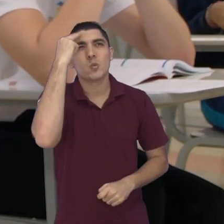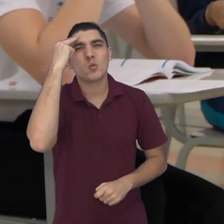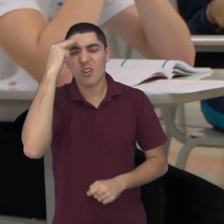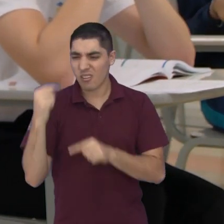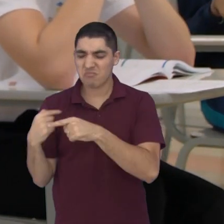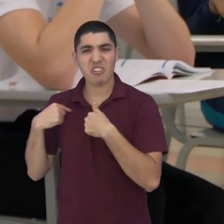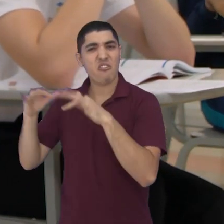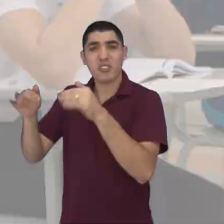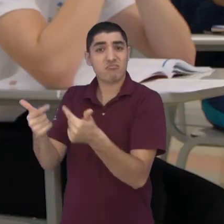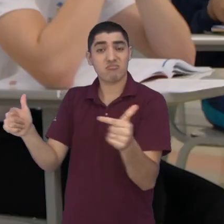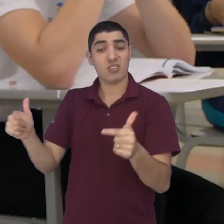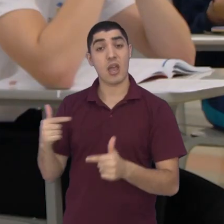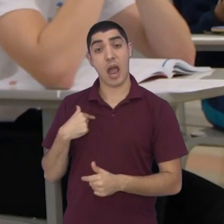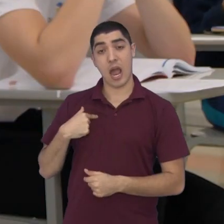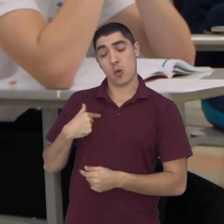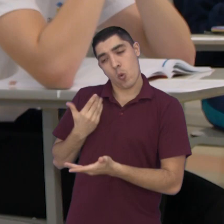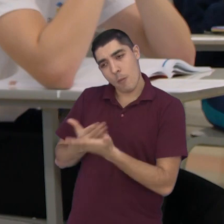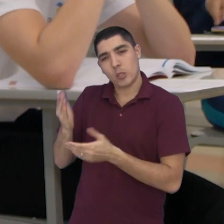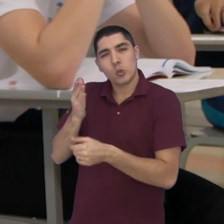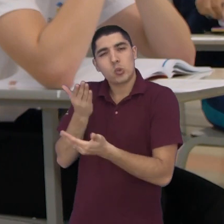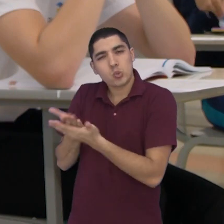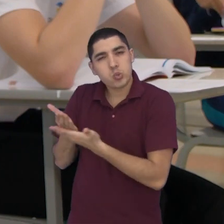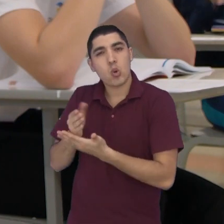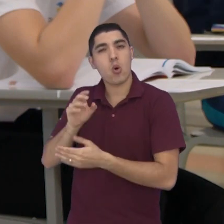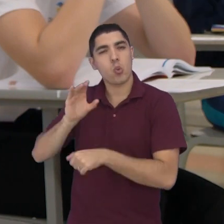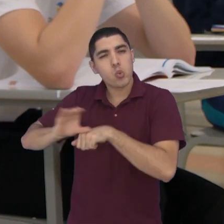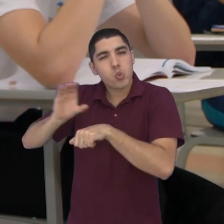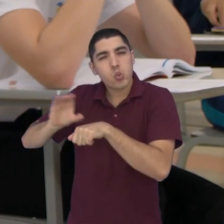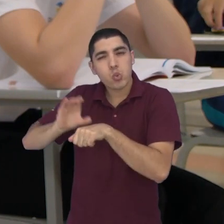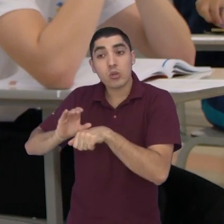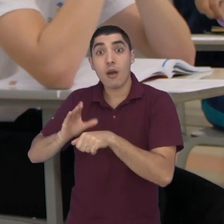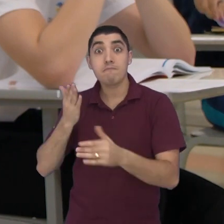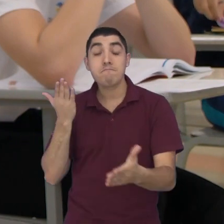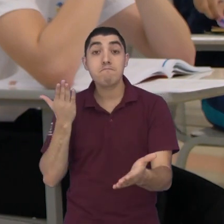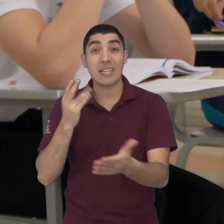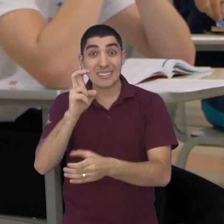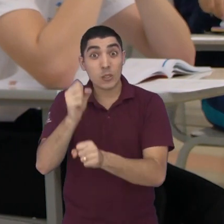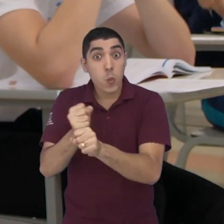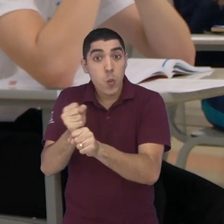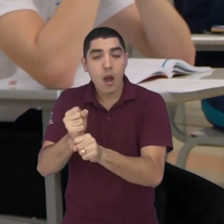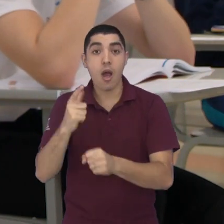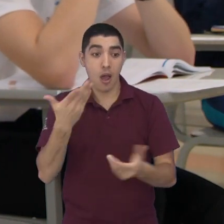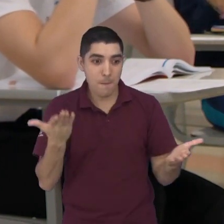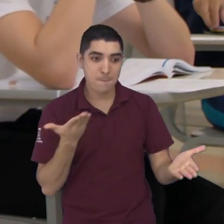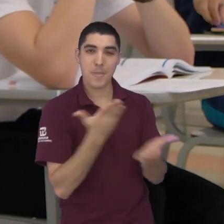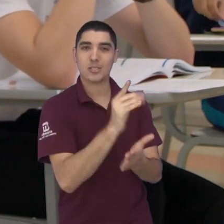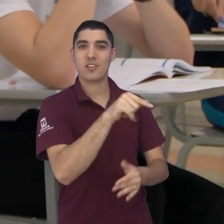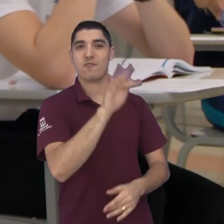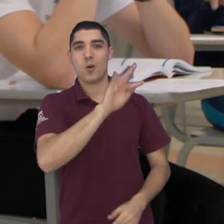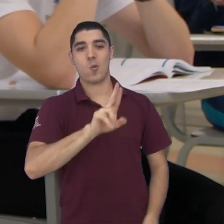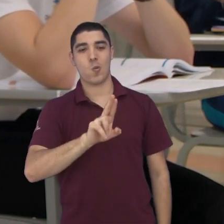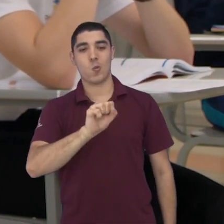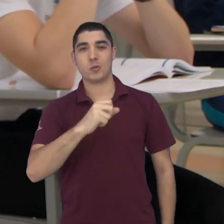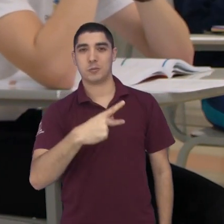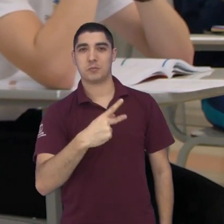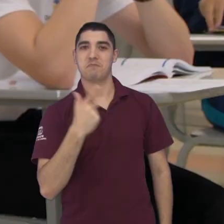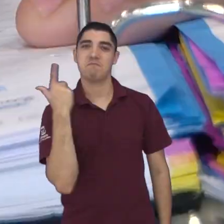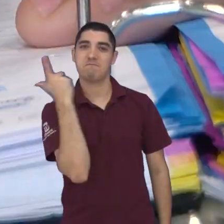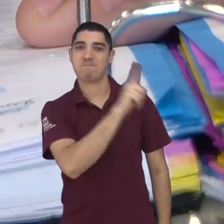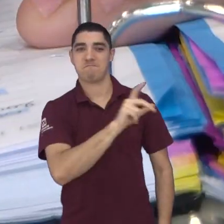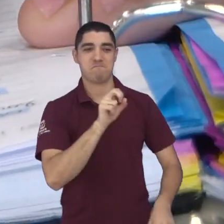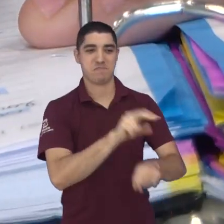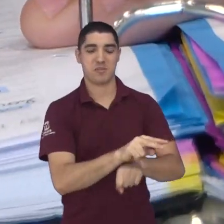iria cursar Medicina eu fiz mais 5 anos de cursinho até eu passar em medicina na USP e Finalmente cheg chegou o momento a